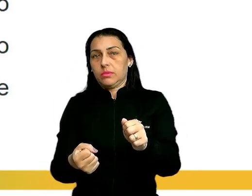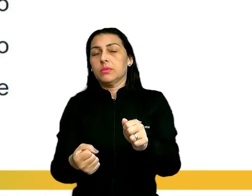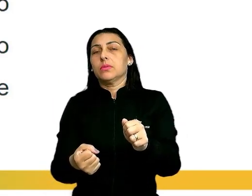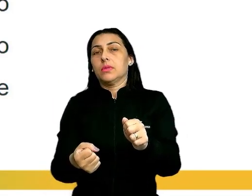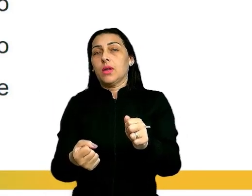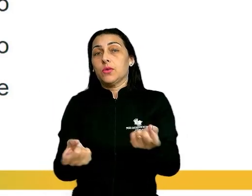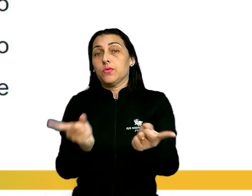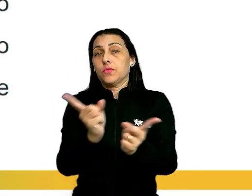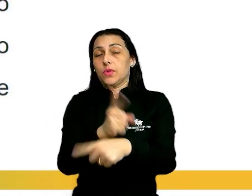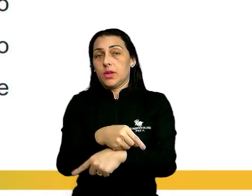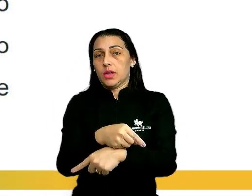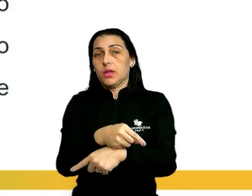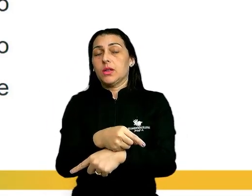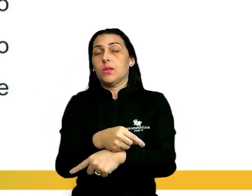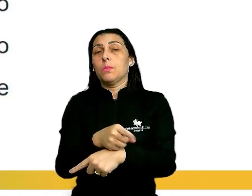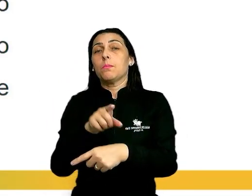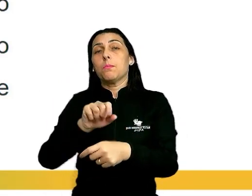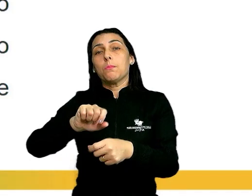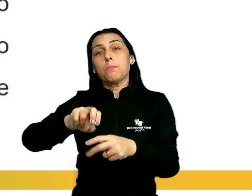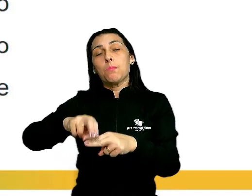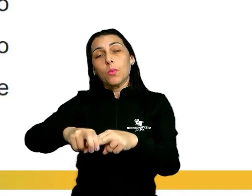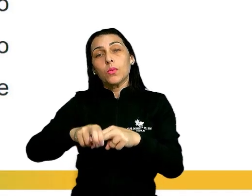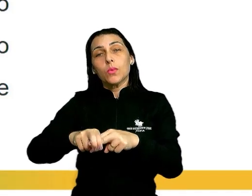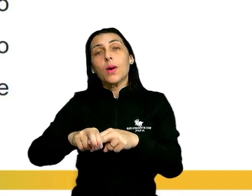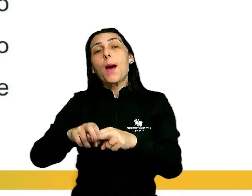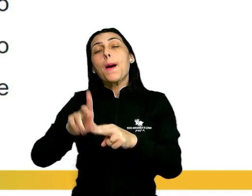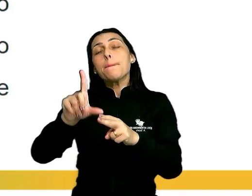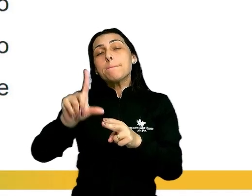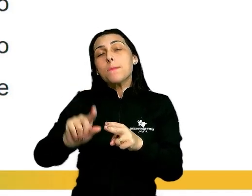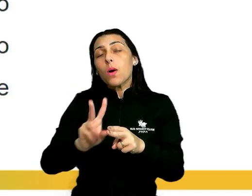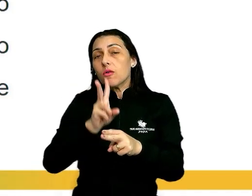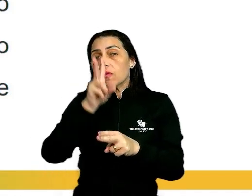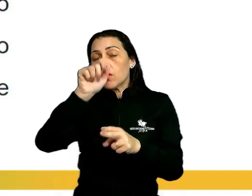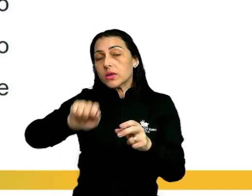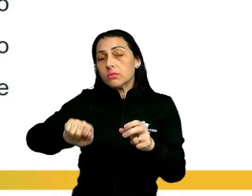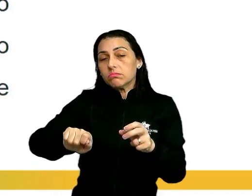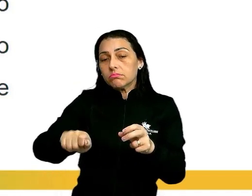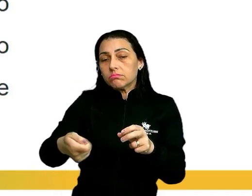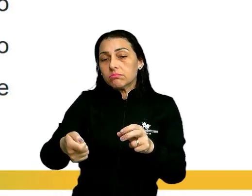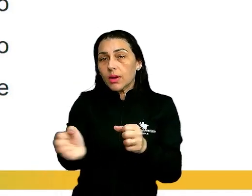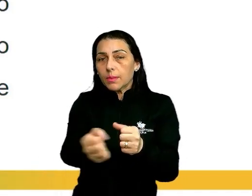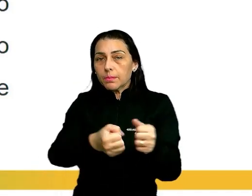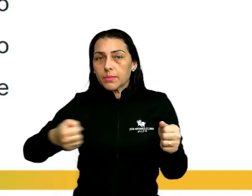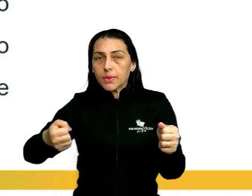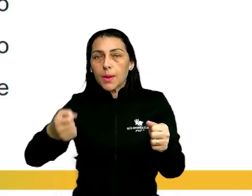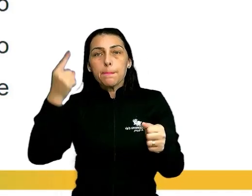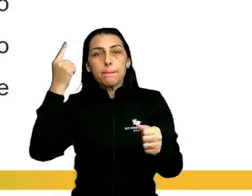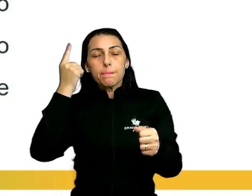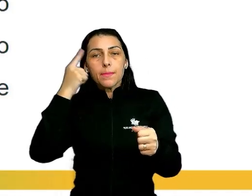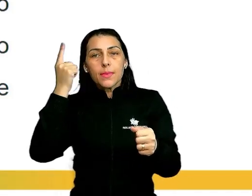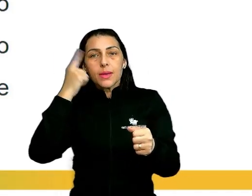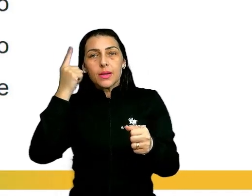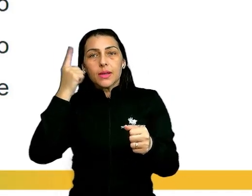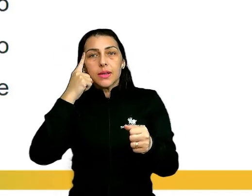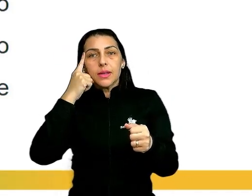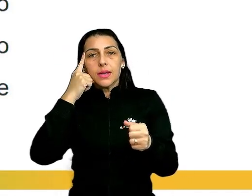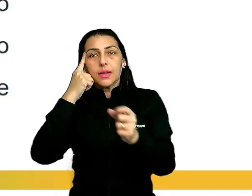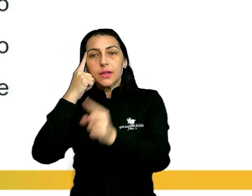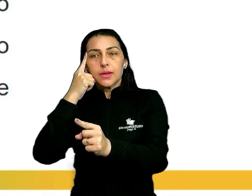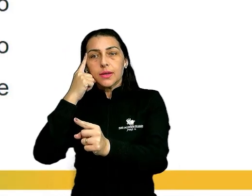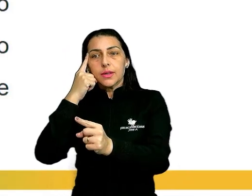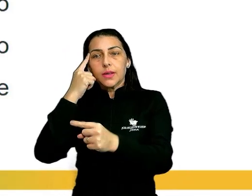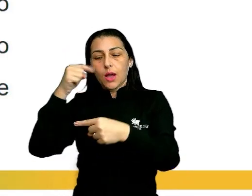dobradiça então por isso que você exige menos força para abrir a porta Imagine que a maçaneta ficasse no meio da